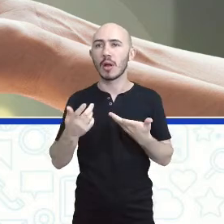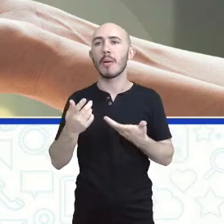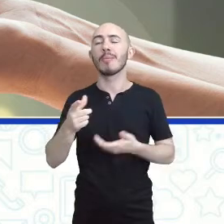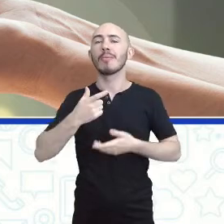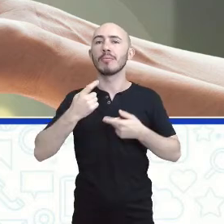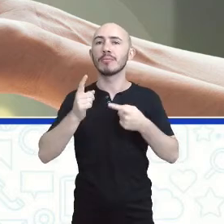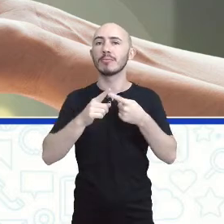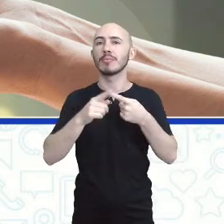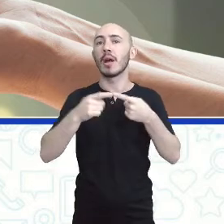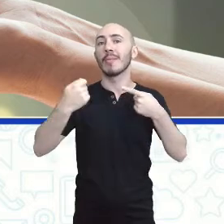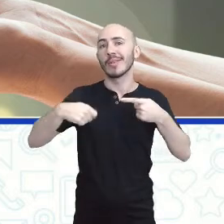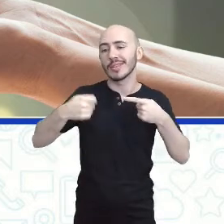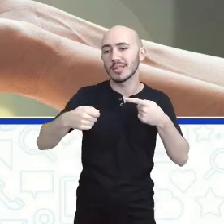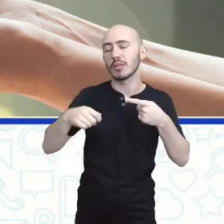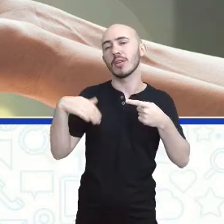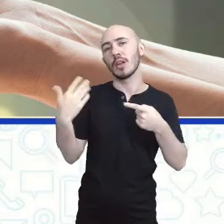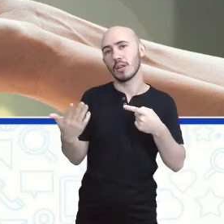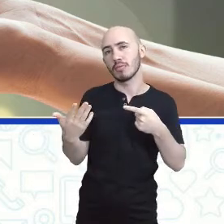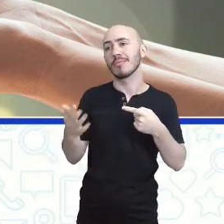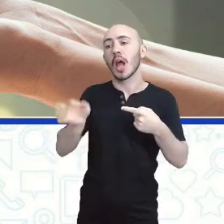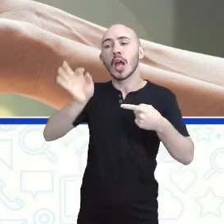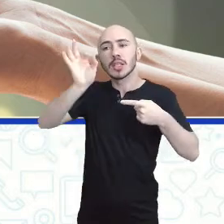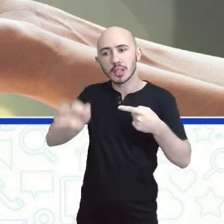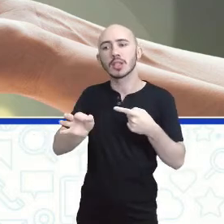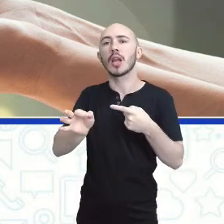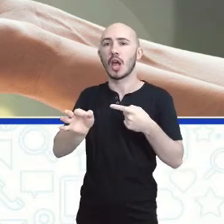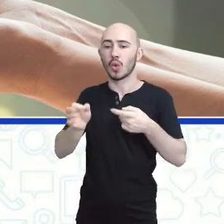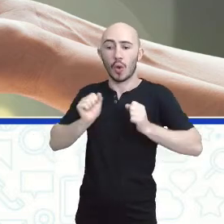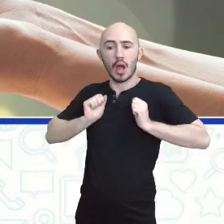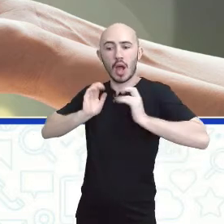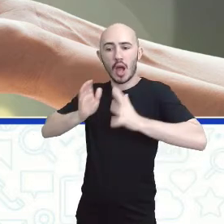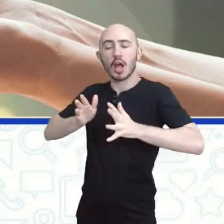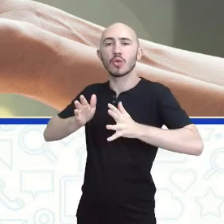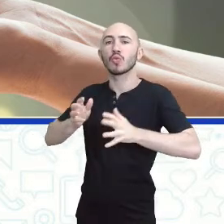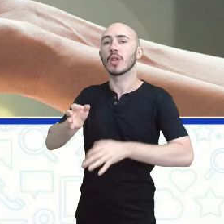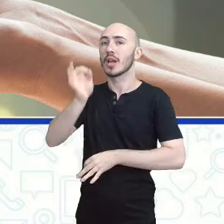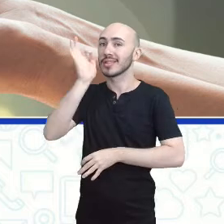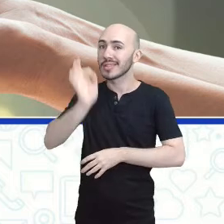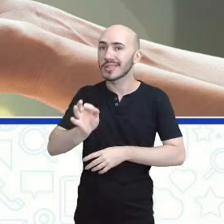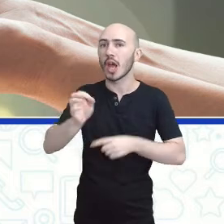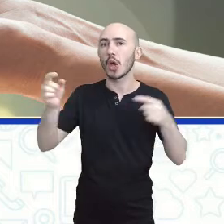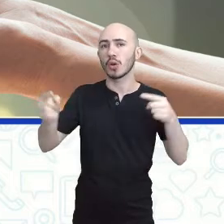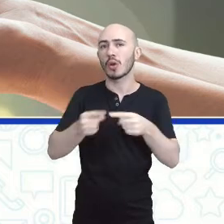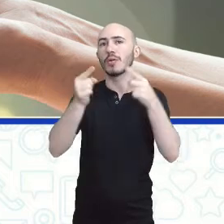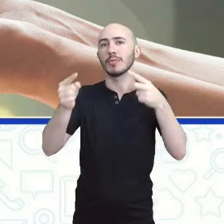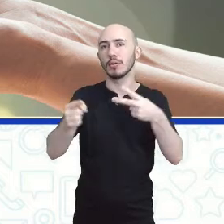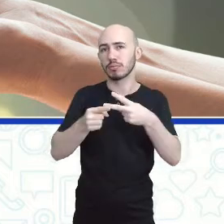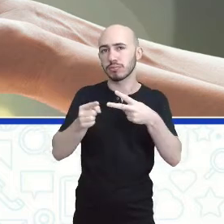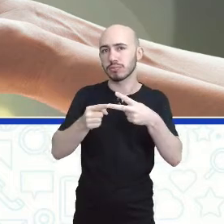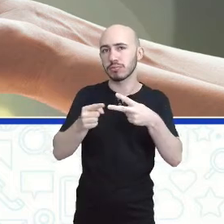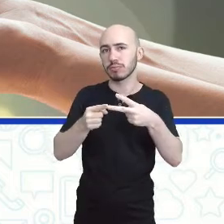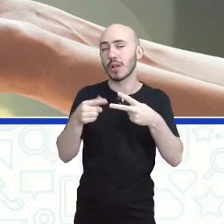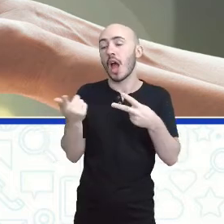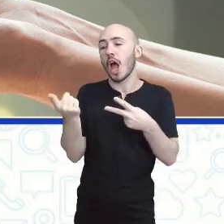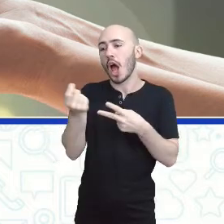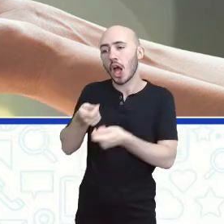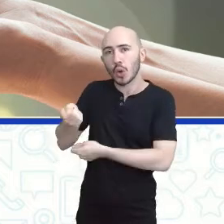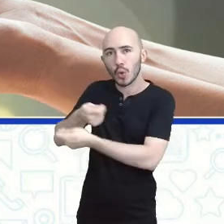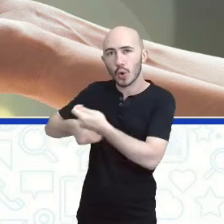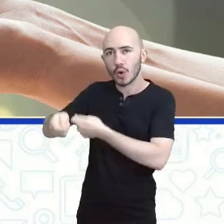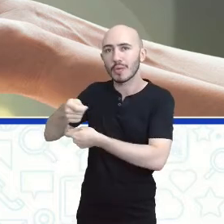ecologicamente correto, né? Então, economicamente viável, socialmente